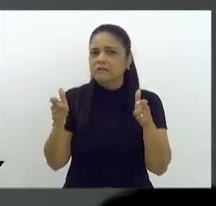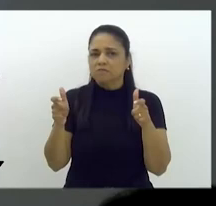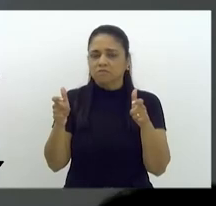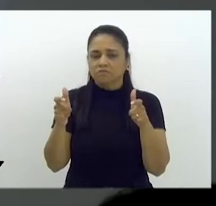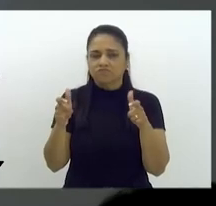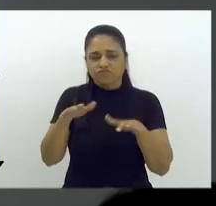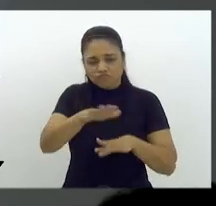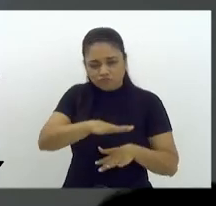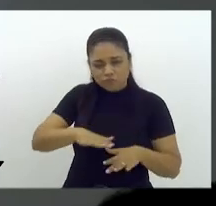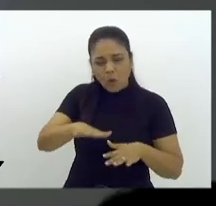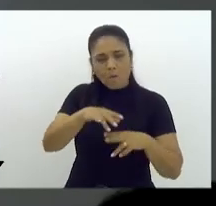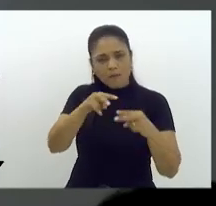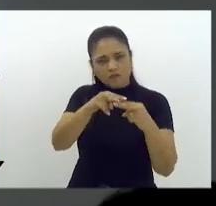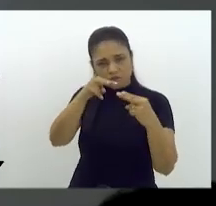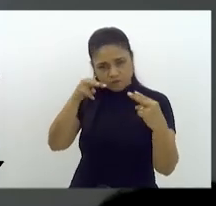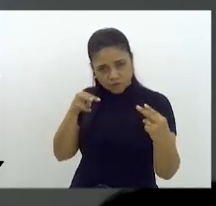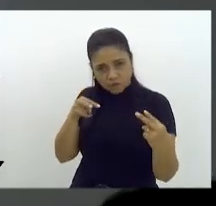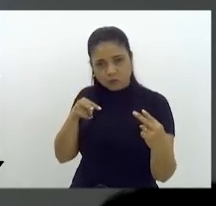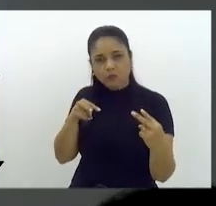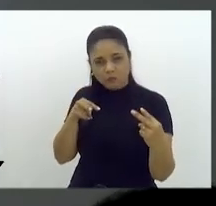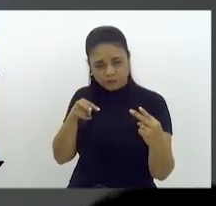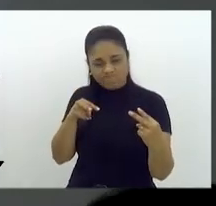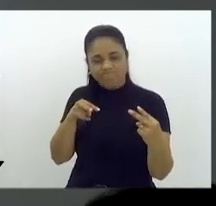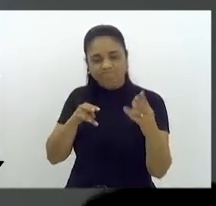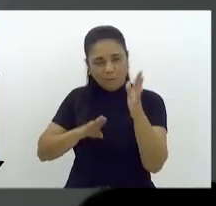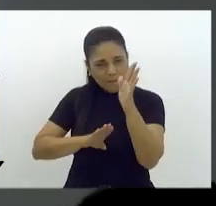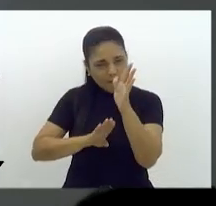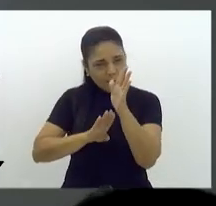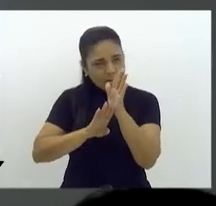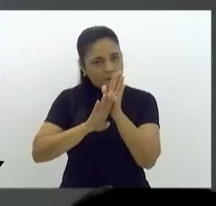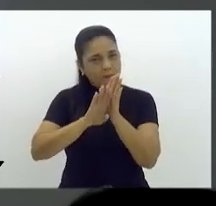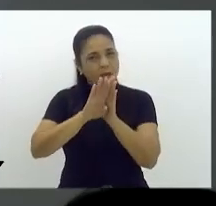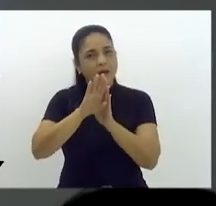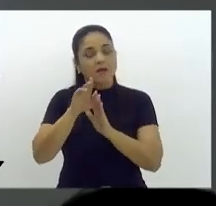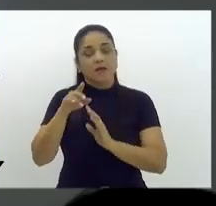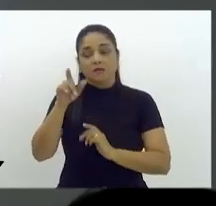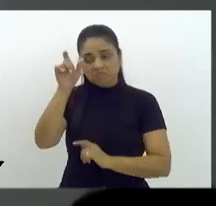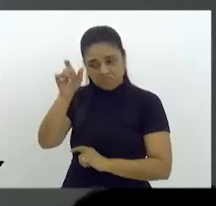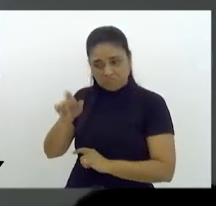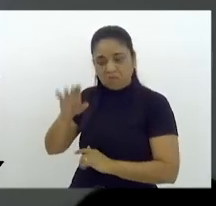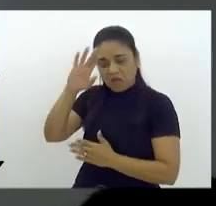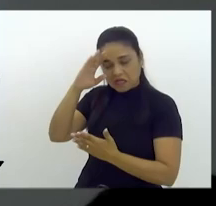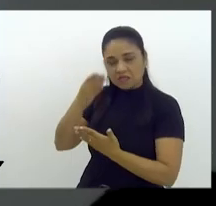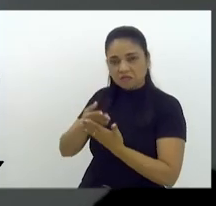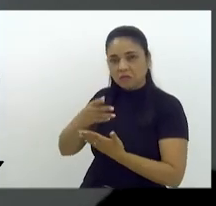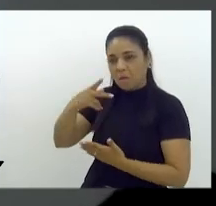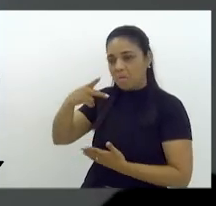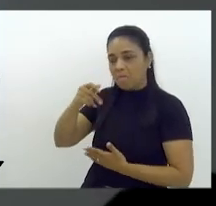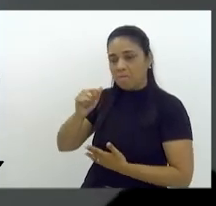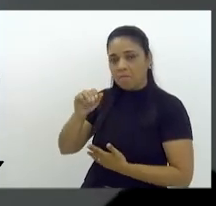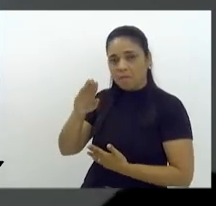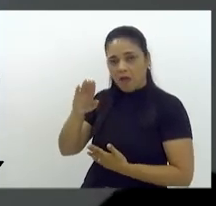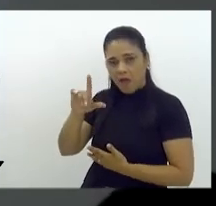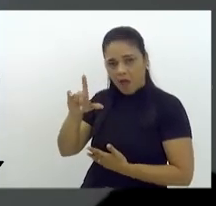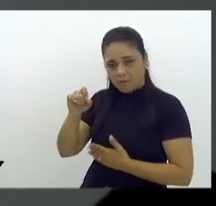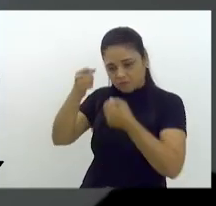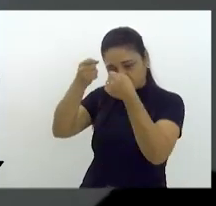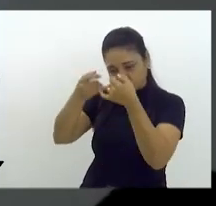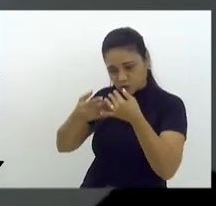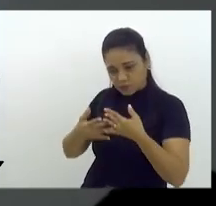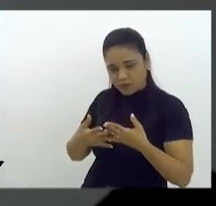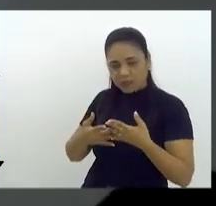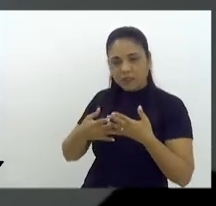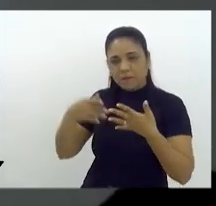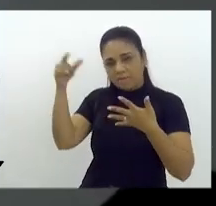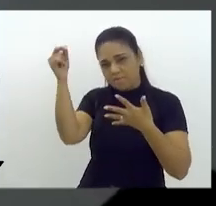no ambiente virtual acredito que o Dr Pablo possa estar vendo mais esse tipo de porque isso é mais genérico